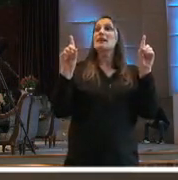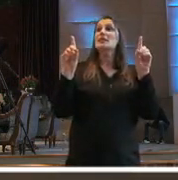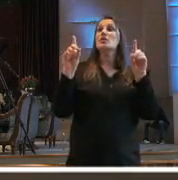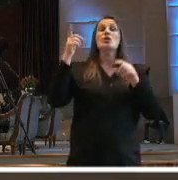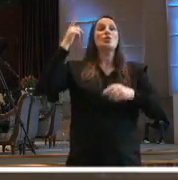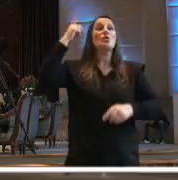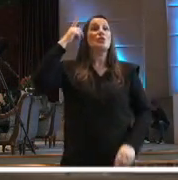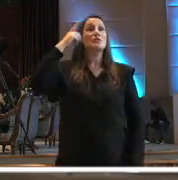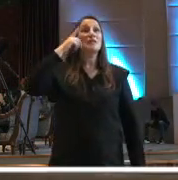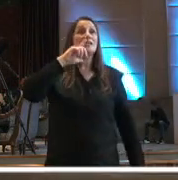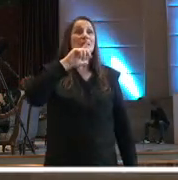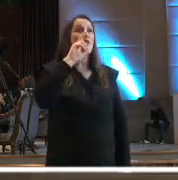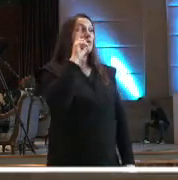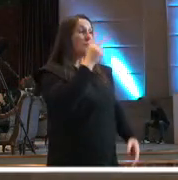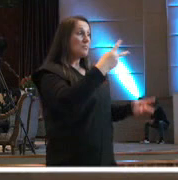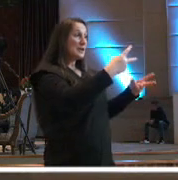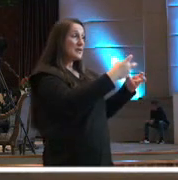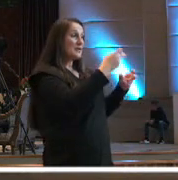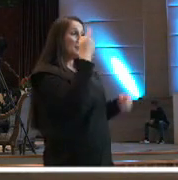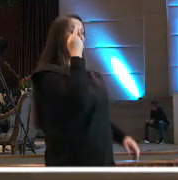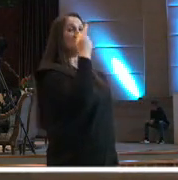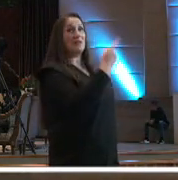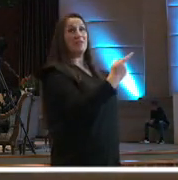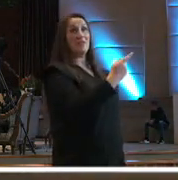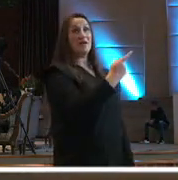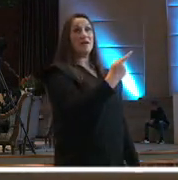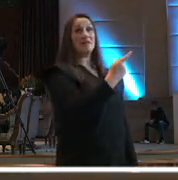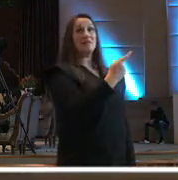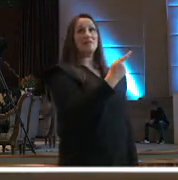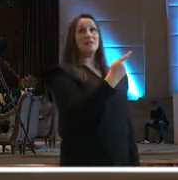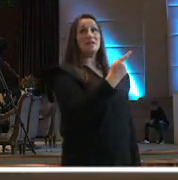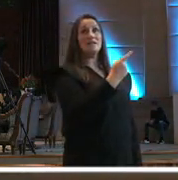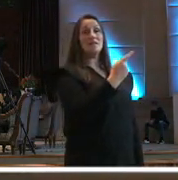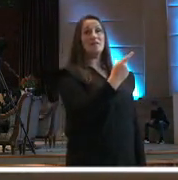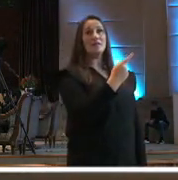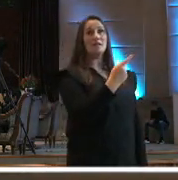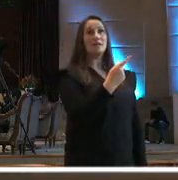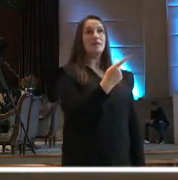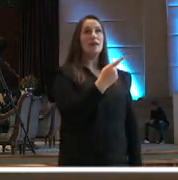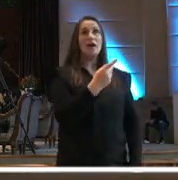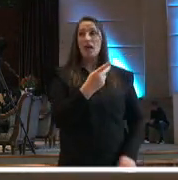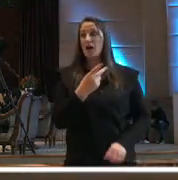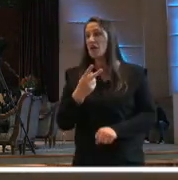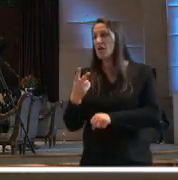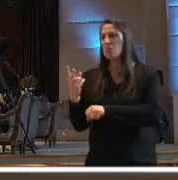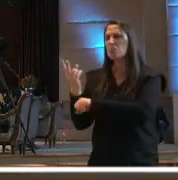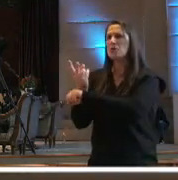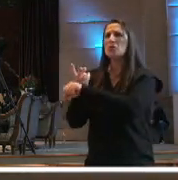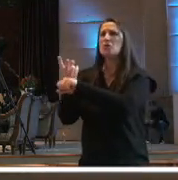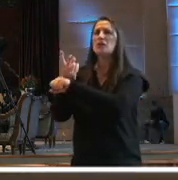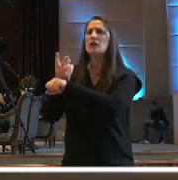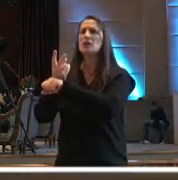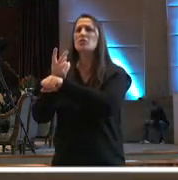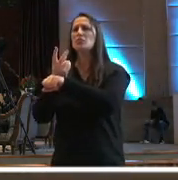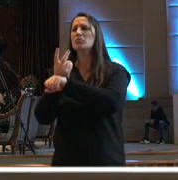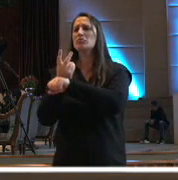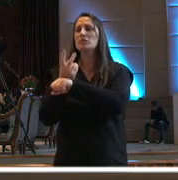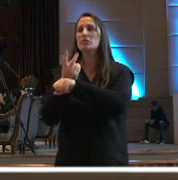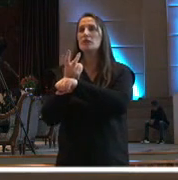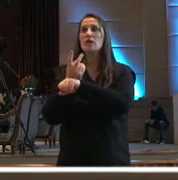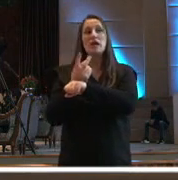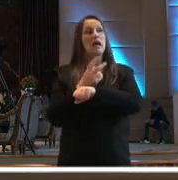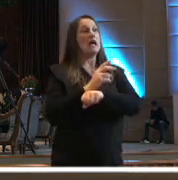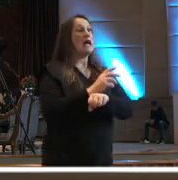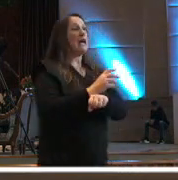discernir o profeta. Ele diz: quem é que vocês estão procurando? Ah, o profeta Eliseu. Pois bem, eu